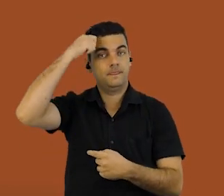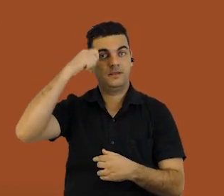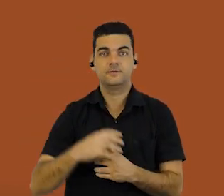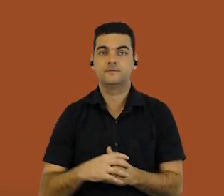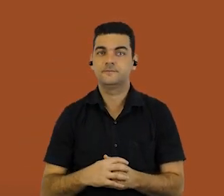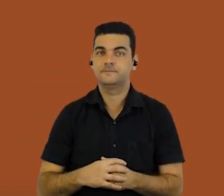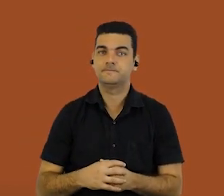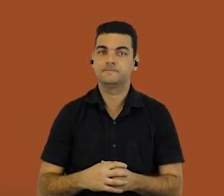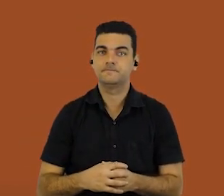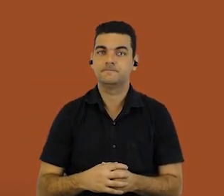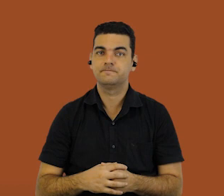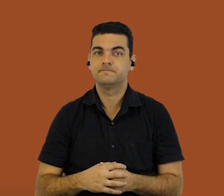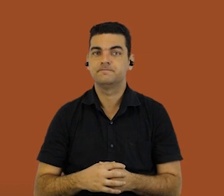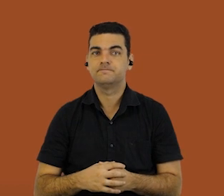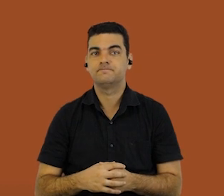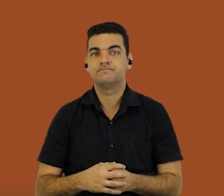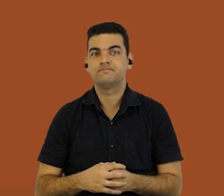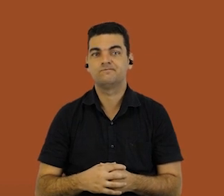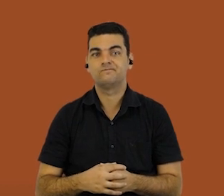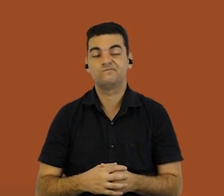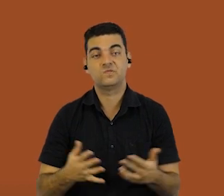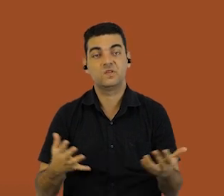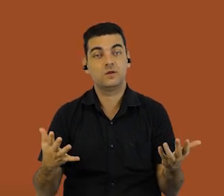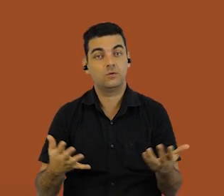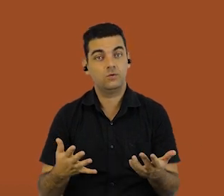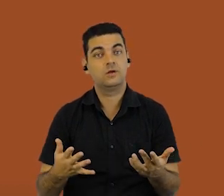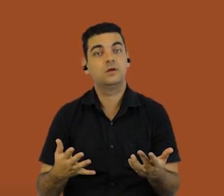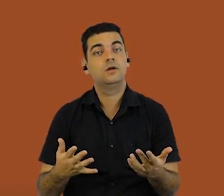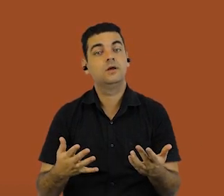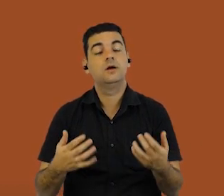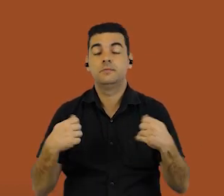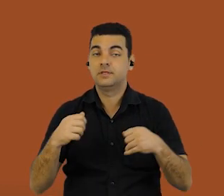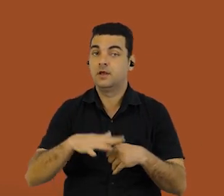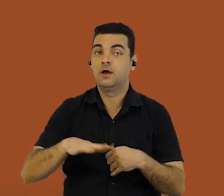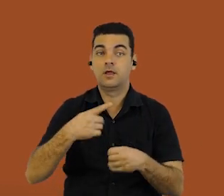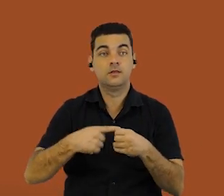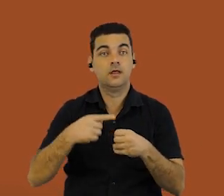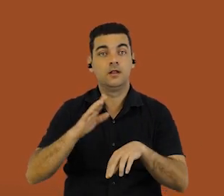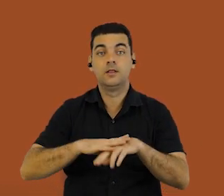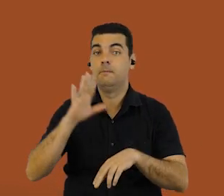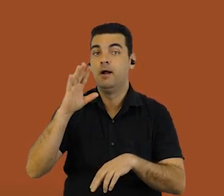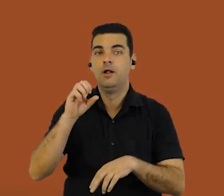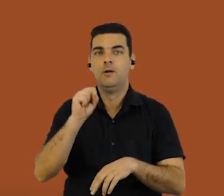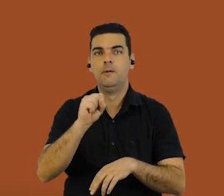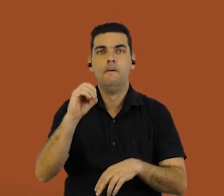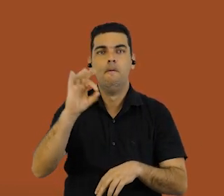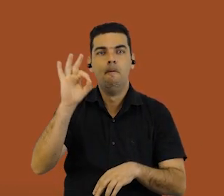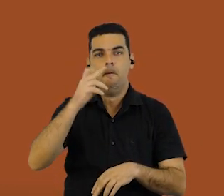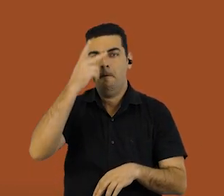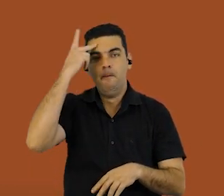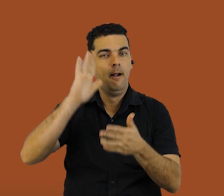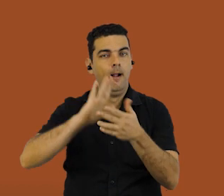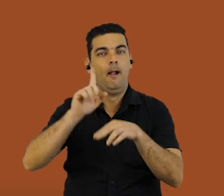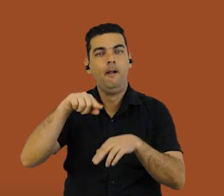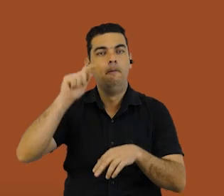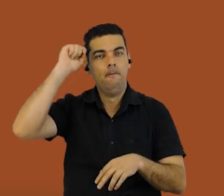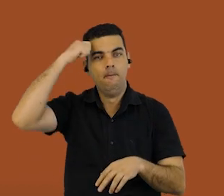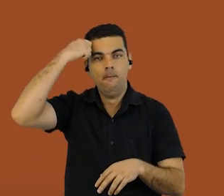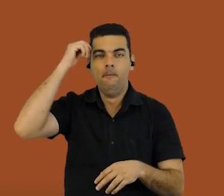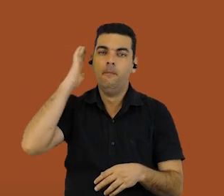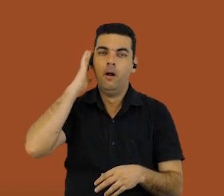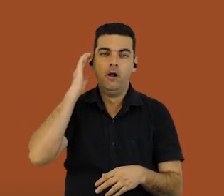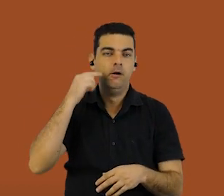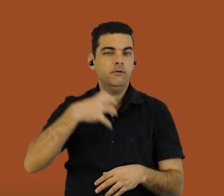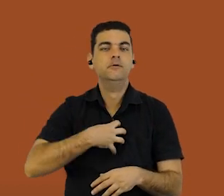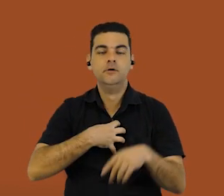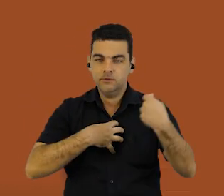que exatamente pela. Não tem como eles não fazerem isso, né? Numa cidade que tem mais de 80% da população negra. Impossível,